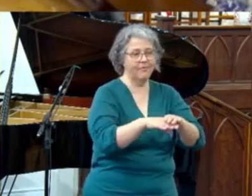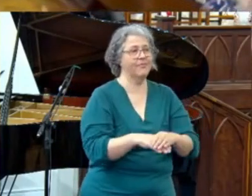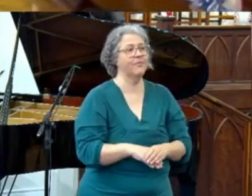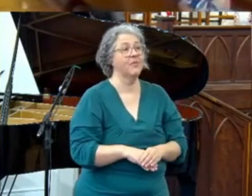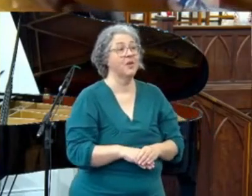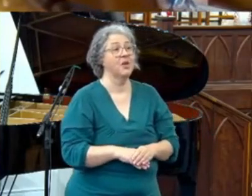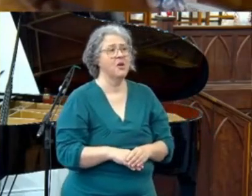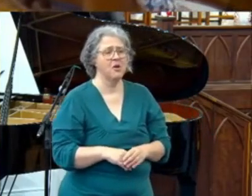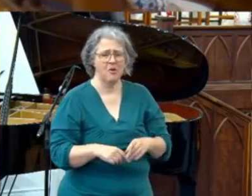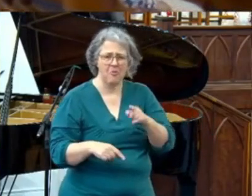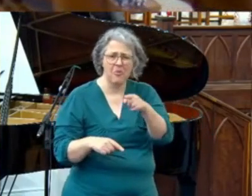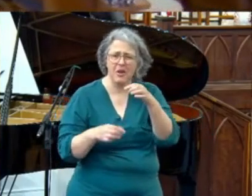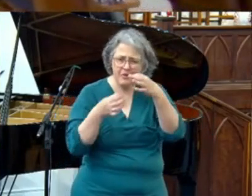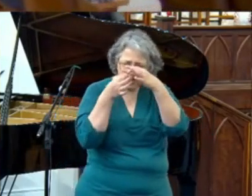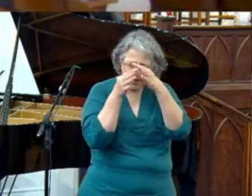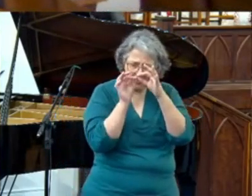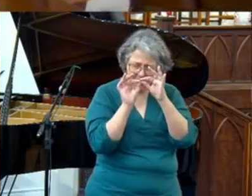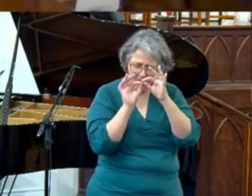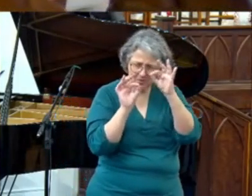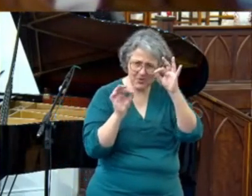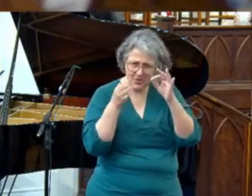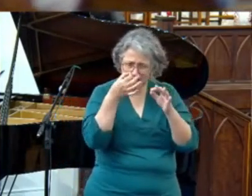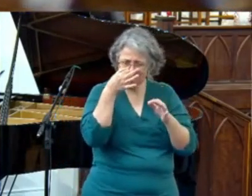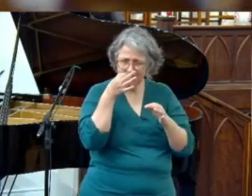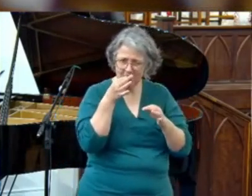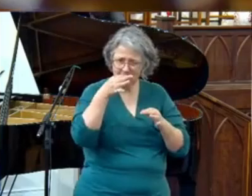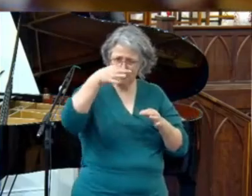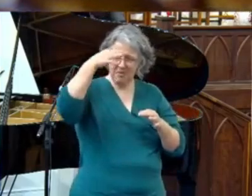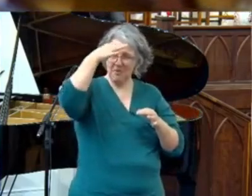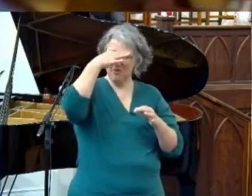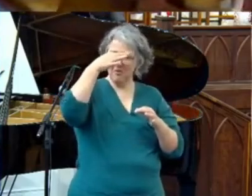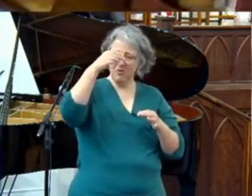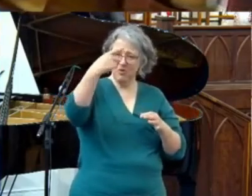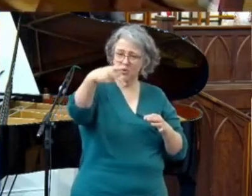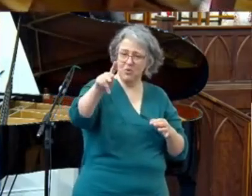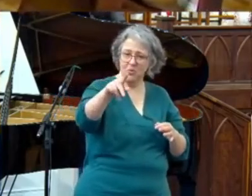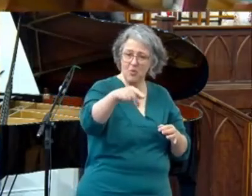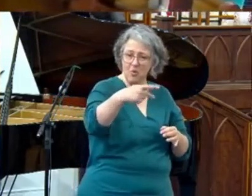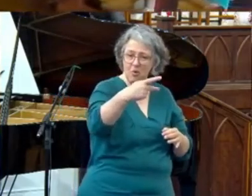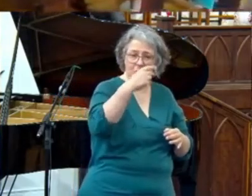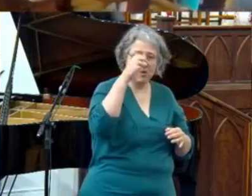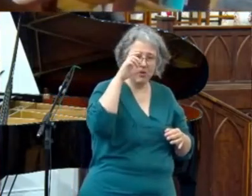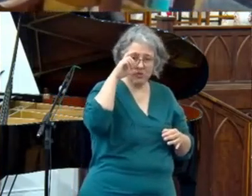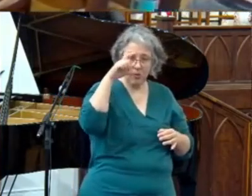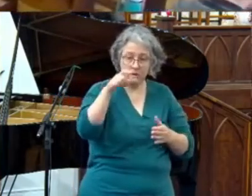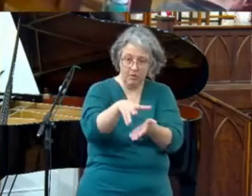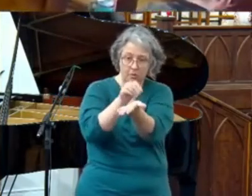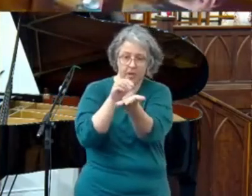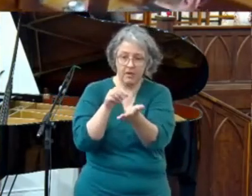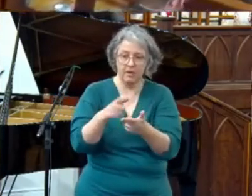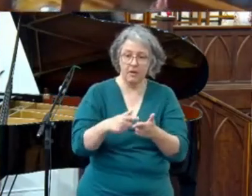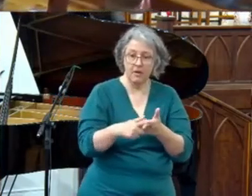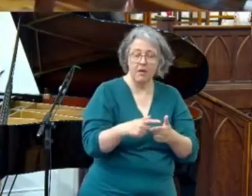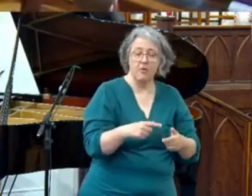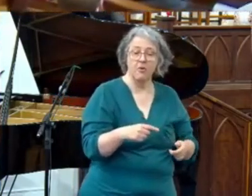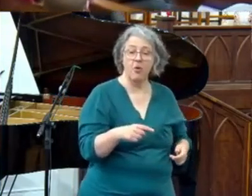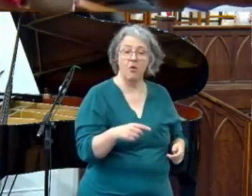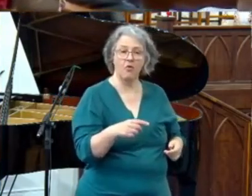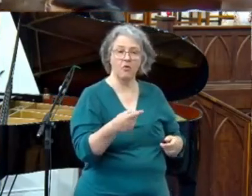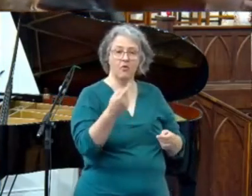o cisco no olho do seu irmão, mas não repara na trave que está no seu